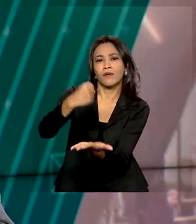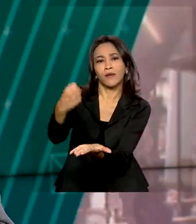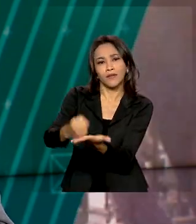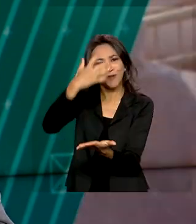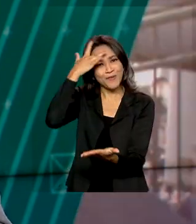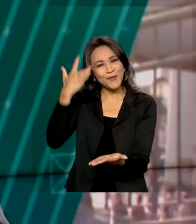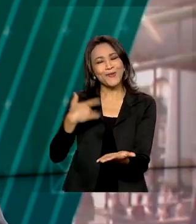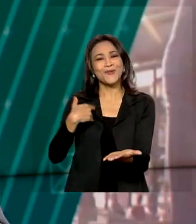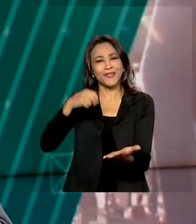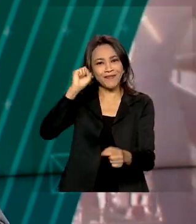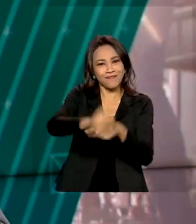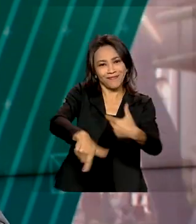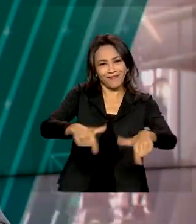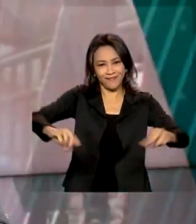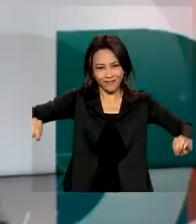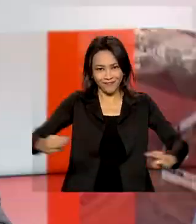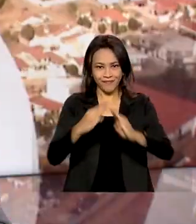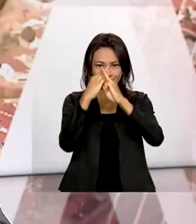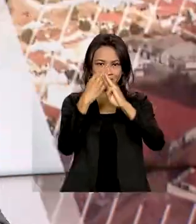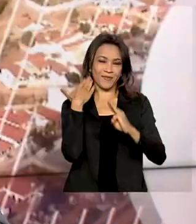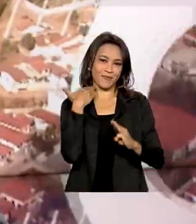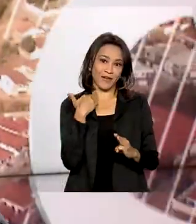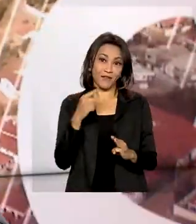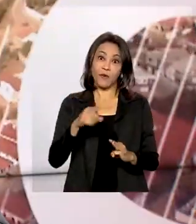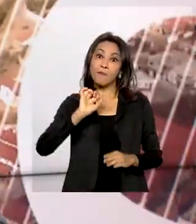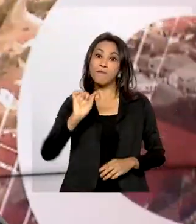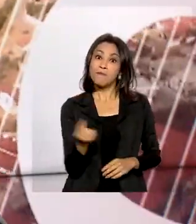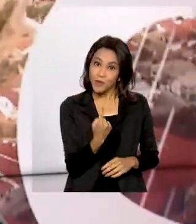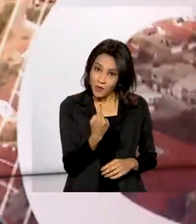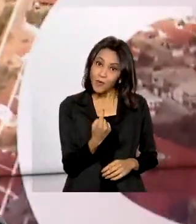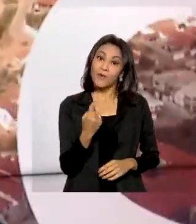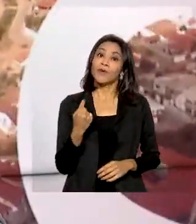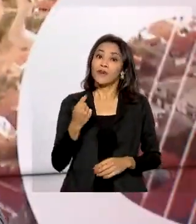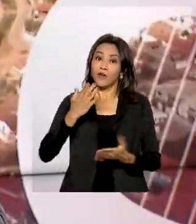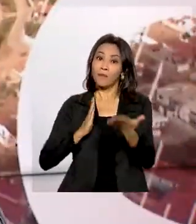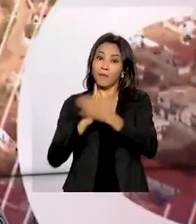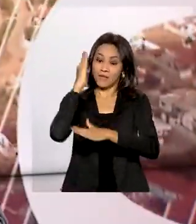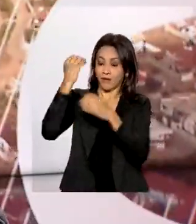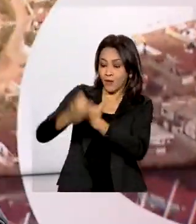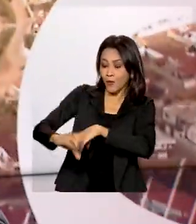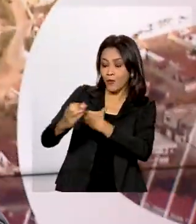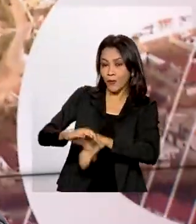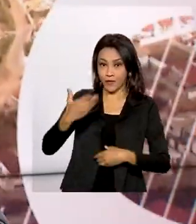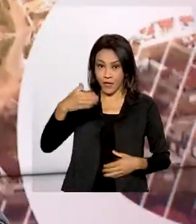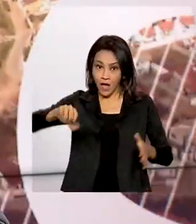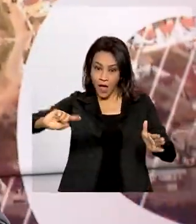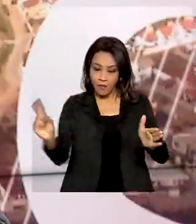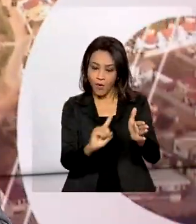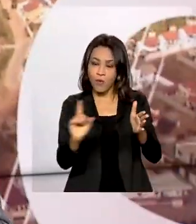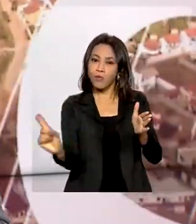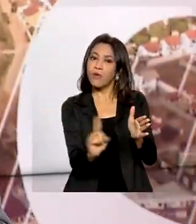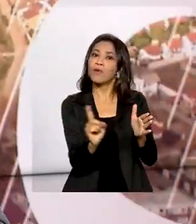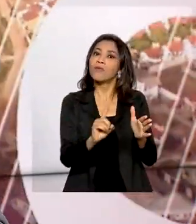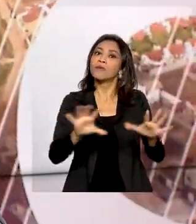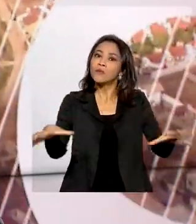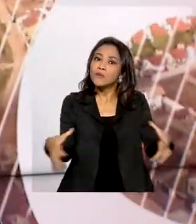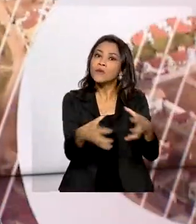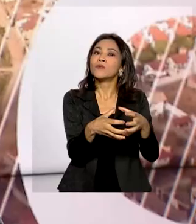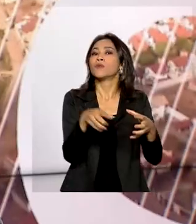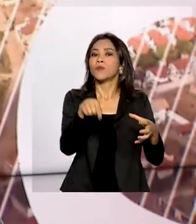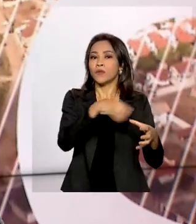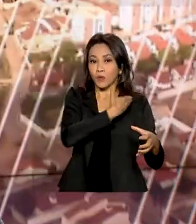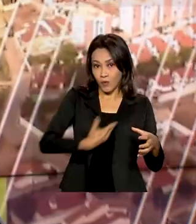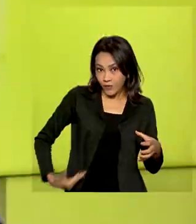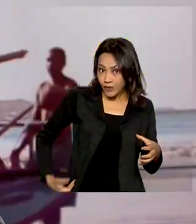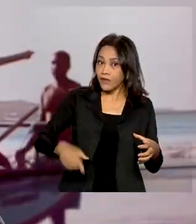Caixa. São cerca de mil candidatos que foram aprovados em concurso. A inclusão desse público em instituições públicas e em empresas